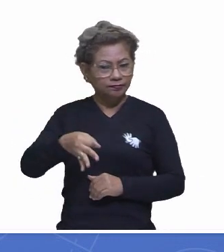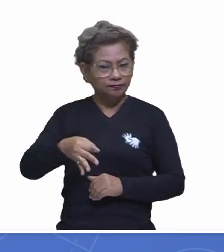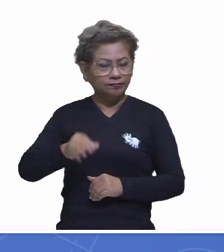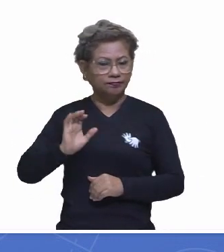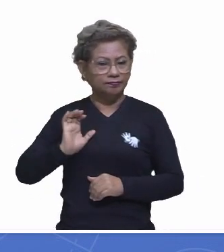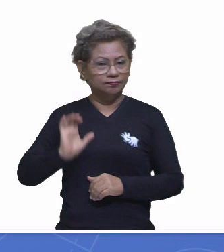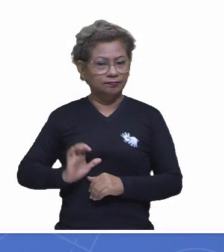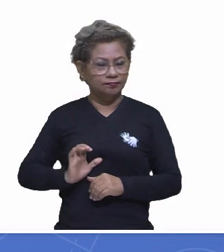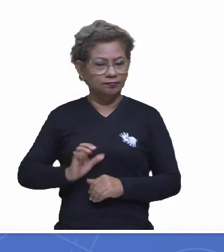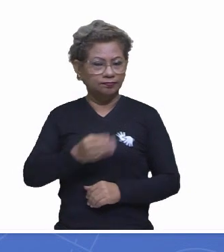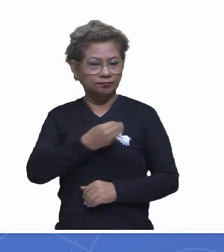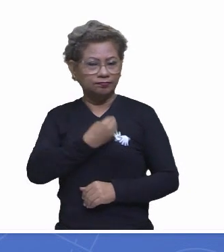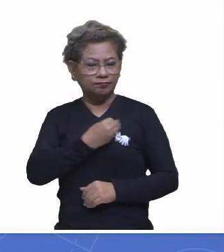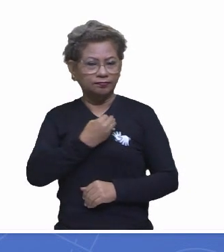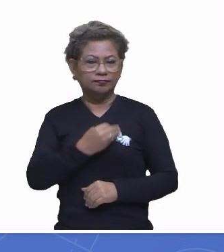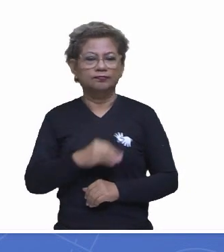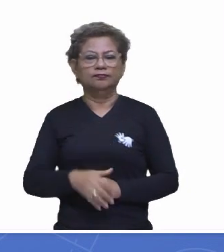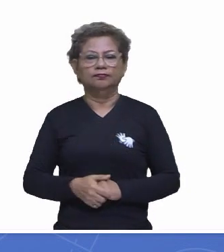de uma vida justa.